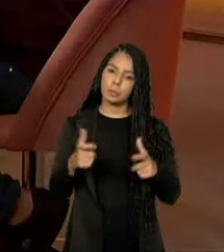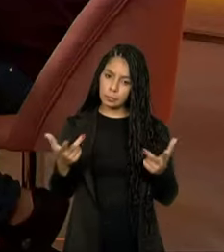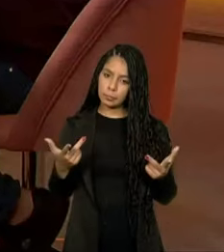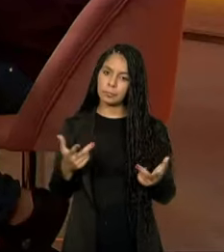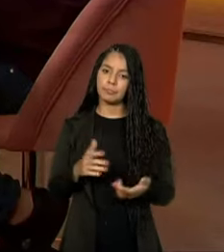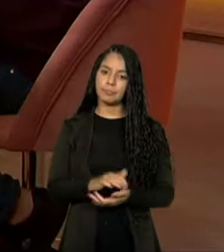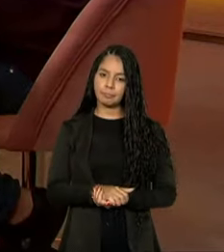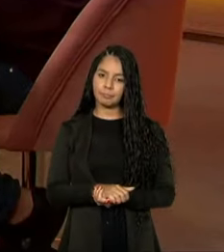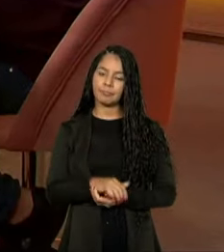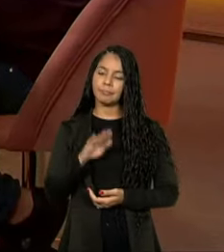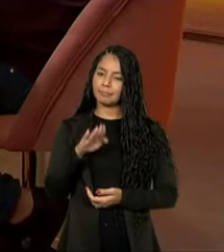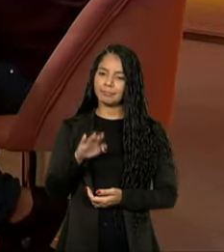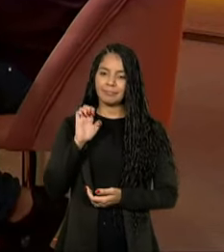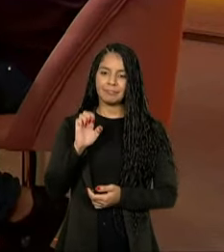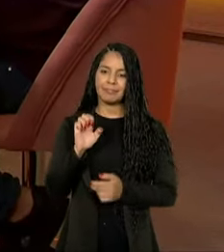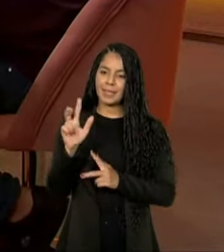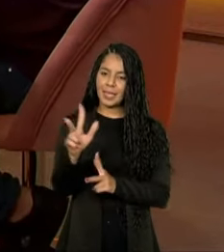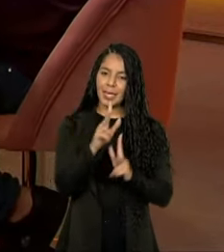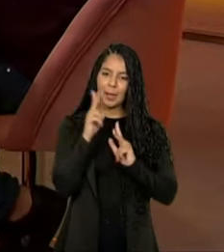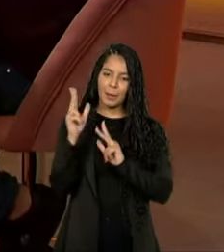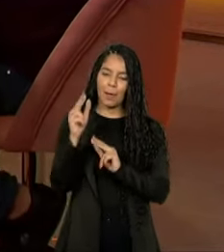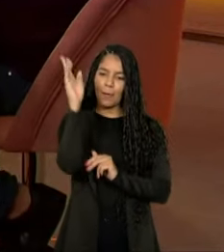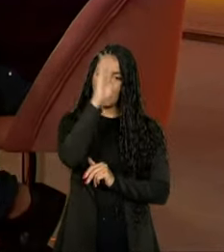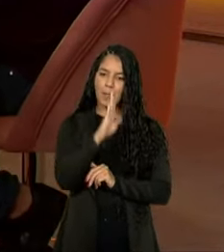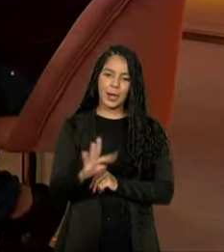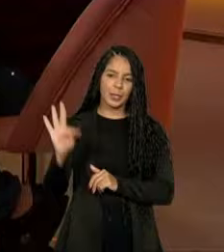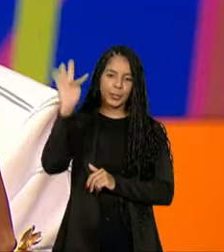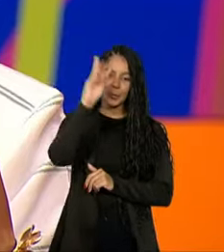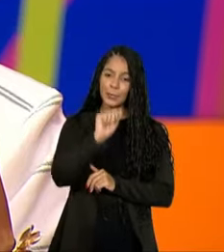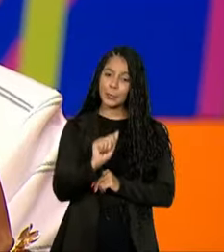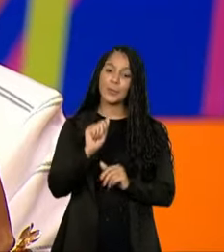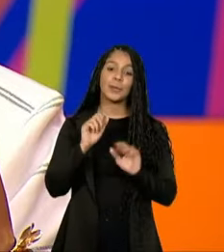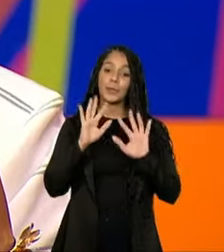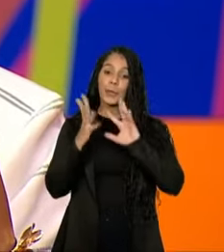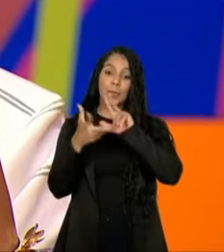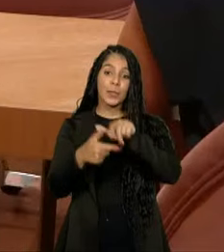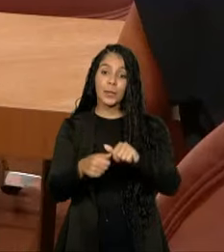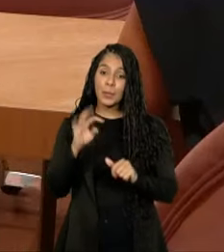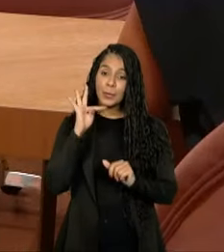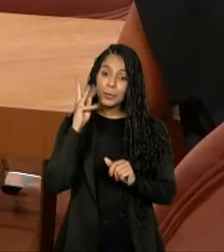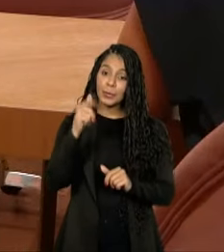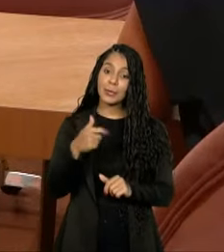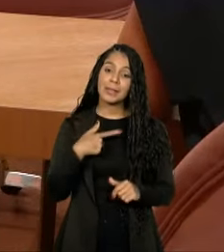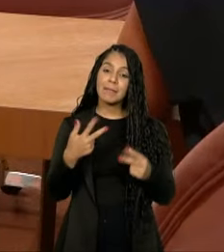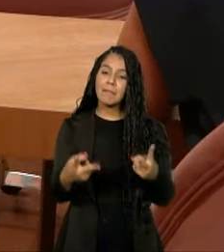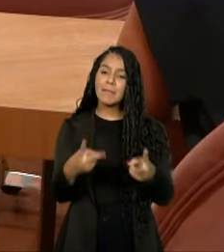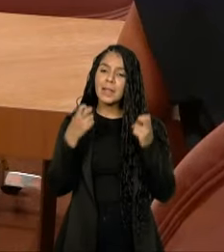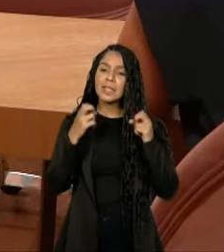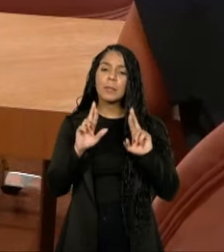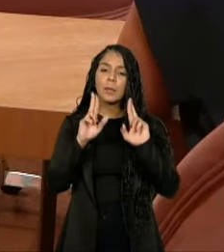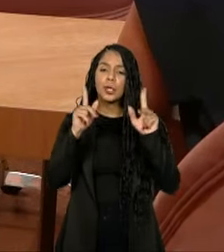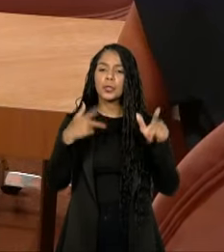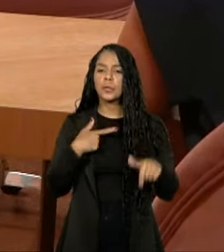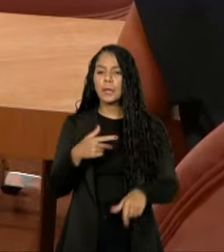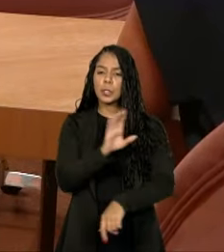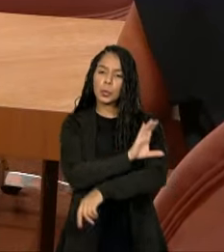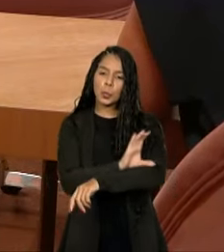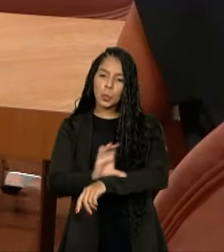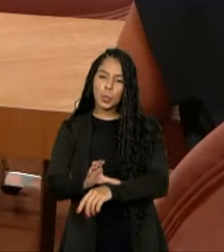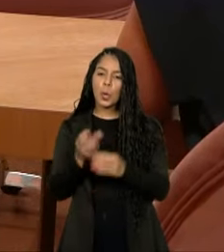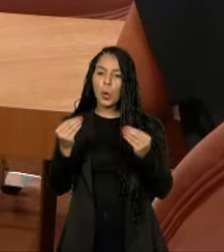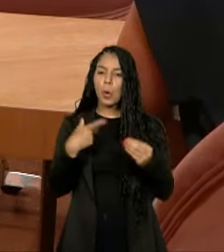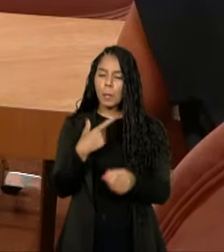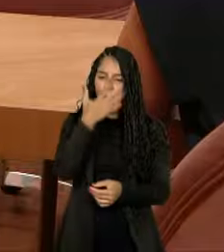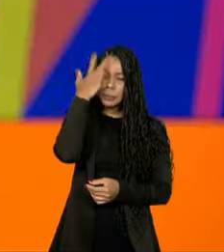lugar. Mãe é igual no Brasil inteiro. Você percebe uma diferença no mundo. Você percebe uma diferença cultural também, como as pessoas lidam com